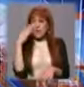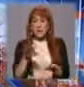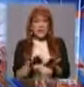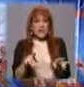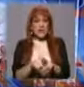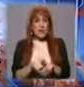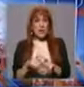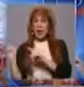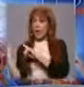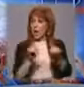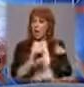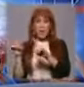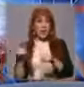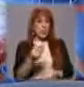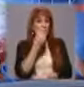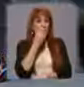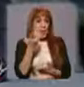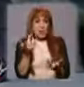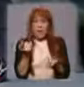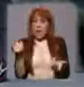como transporte, às vezes como alimentação,